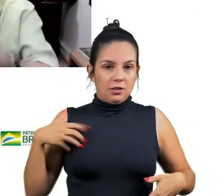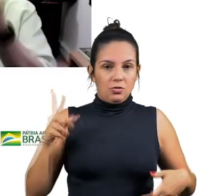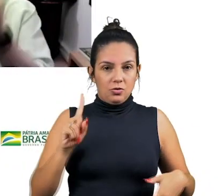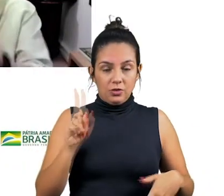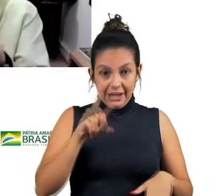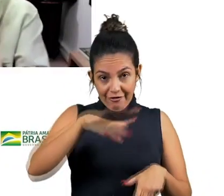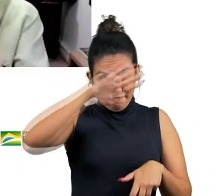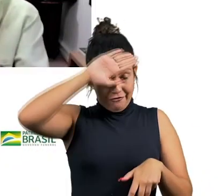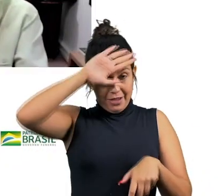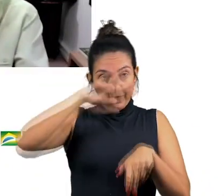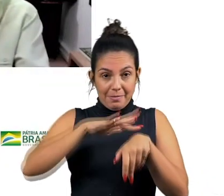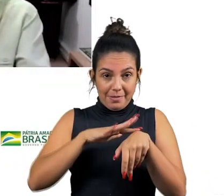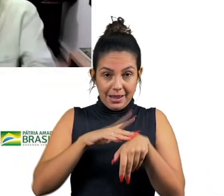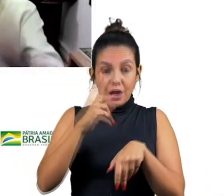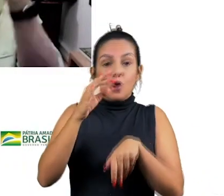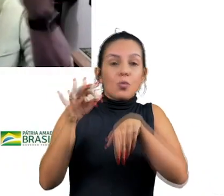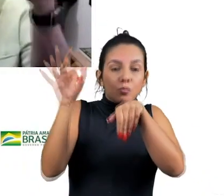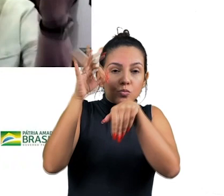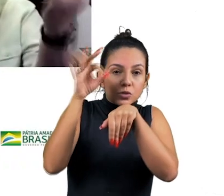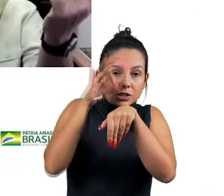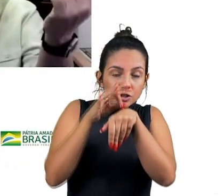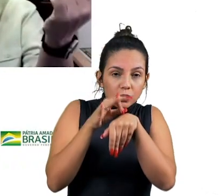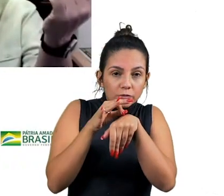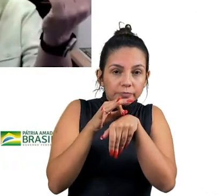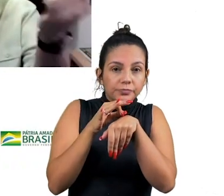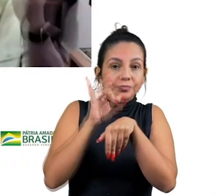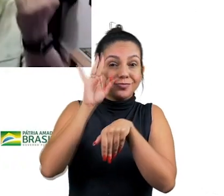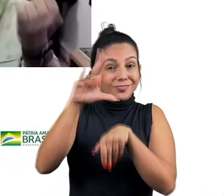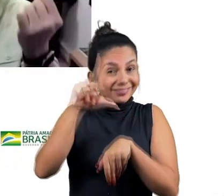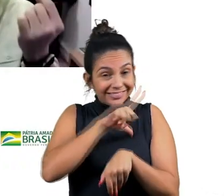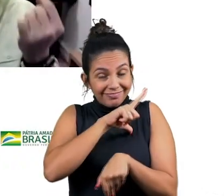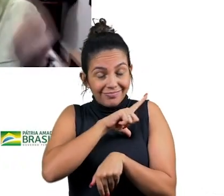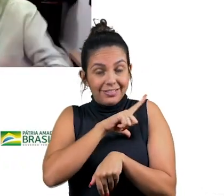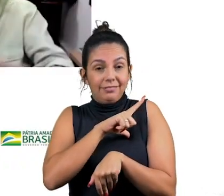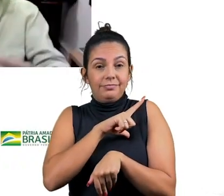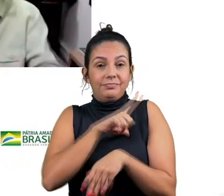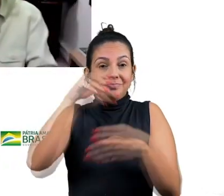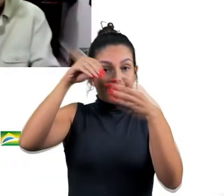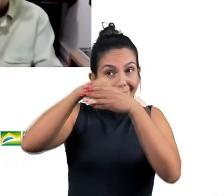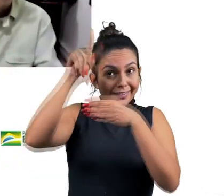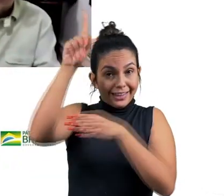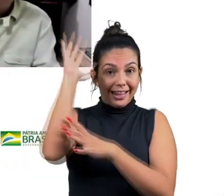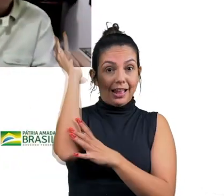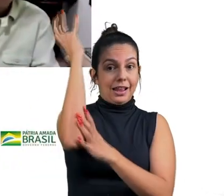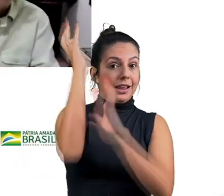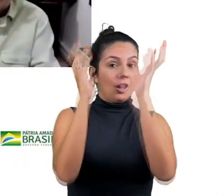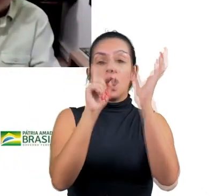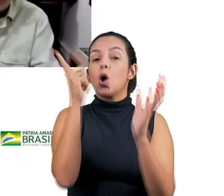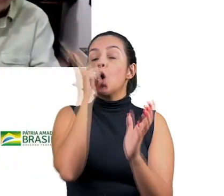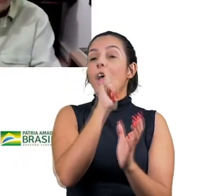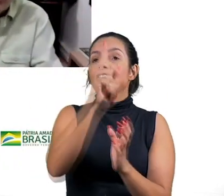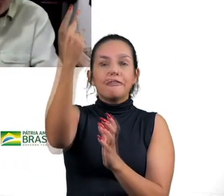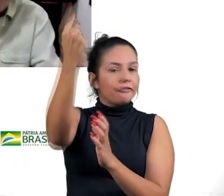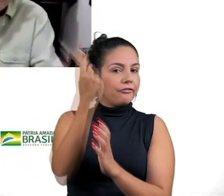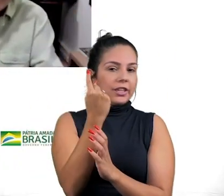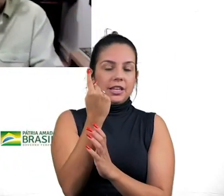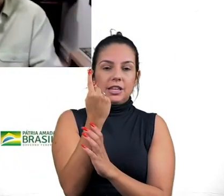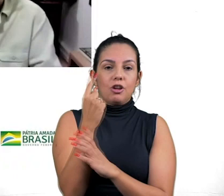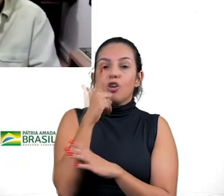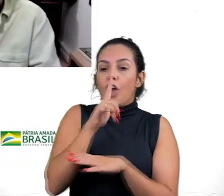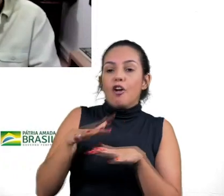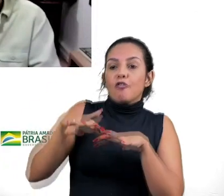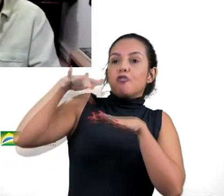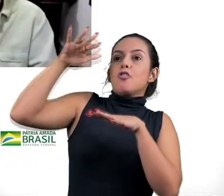produz a febre amarela é um mosquito que só tem dentro da mata. Ele não consegue voar